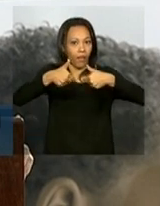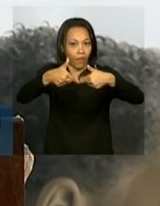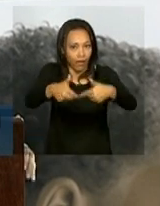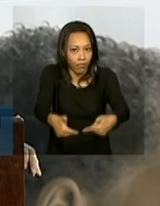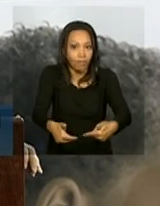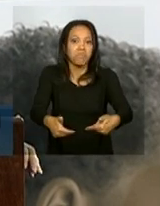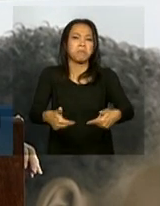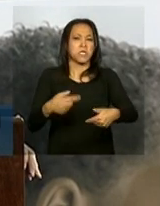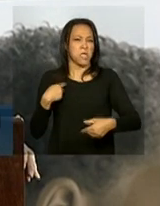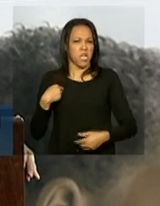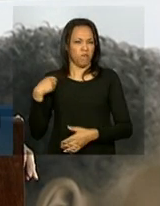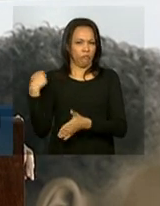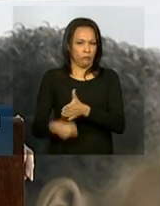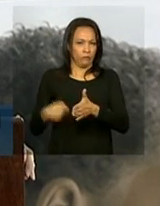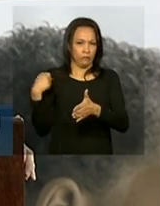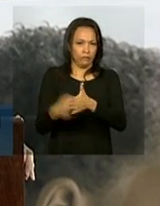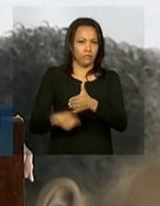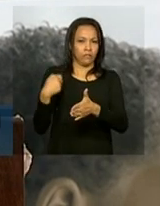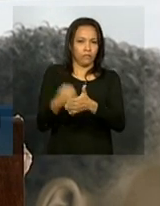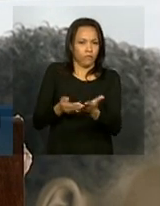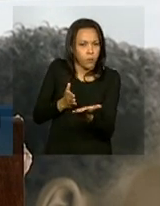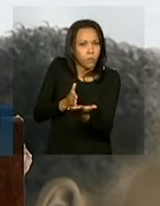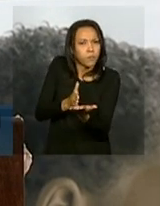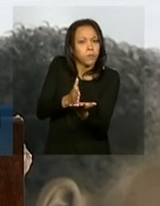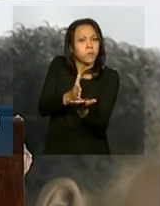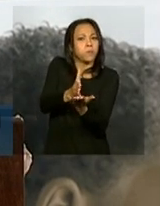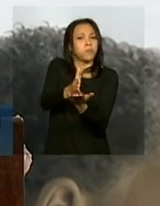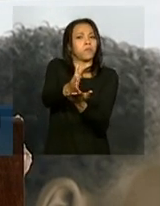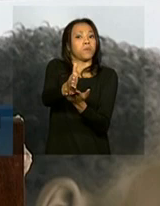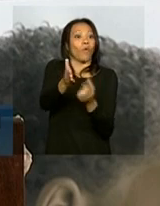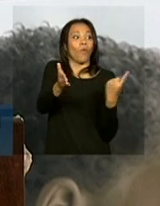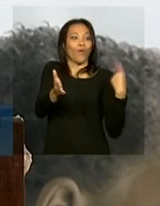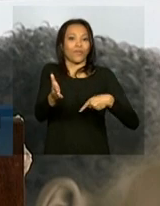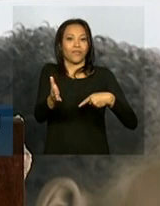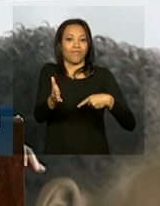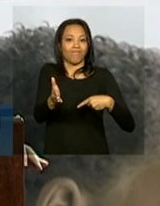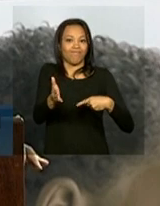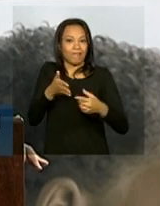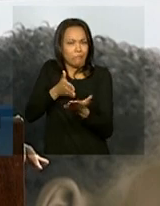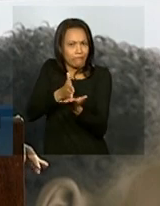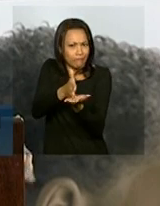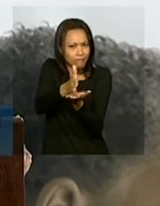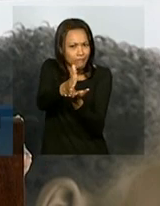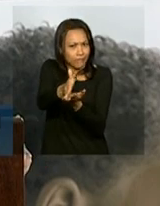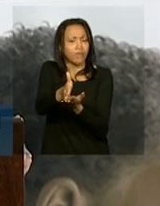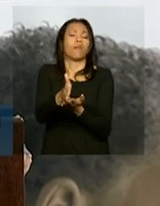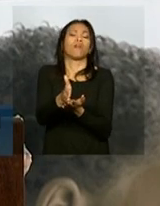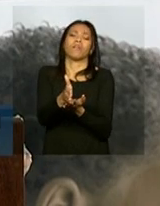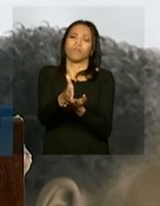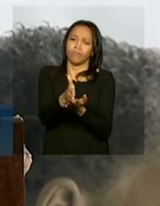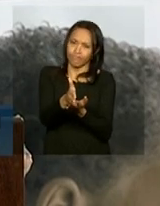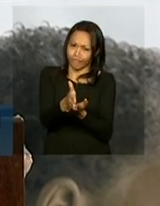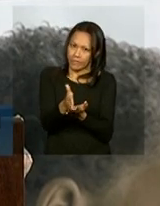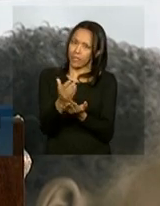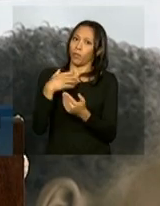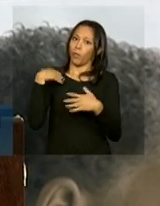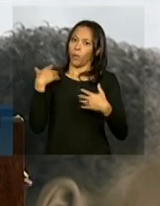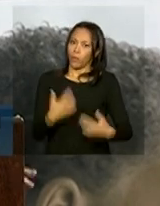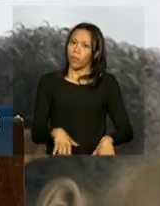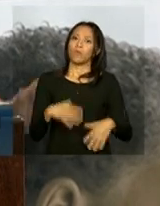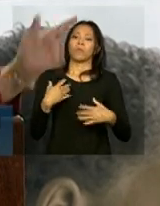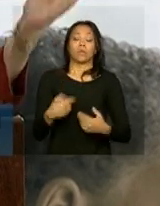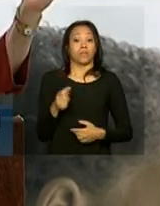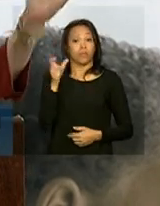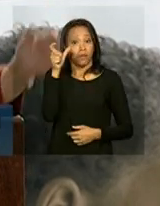enfrentou de maneira obstinada uma oposição. Muitas vezes passou por